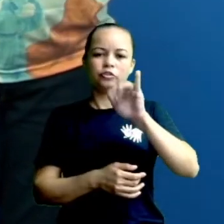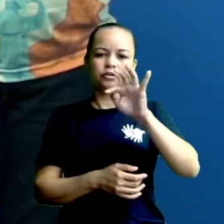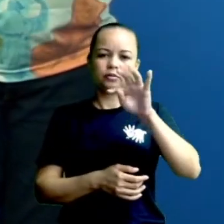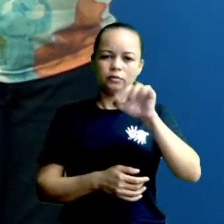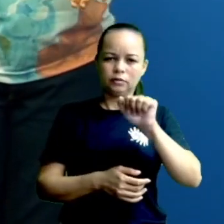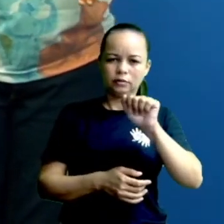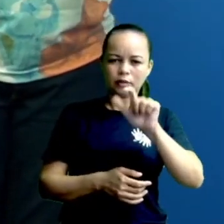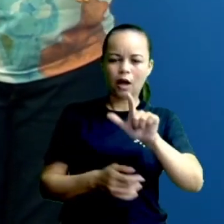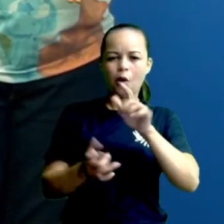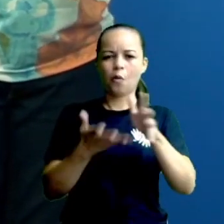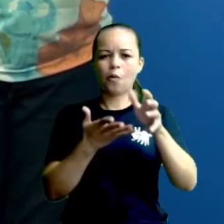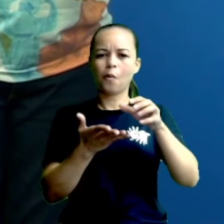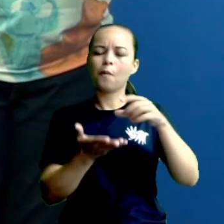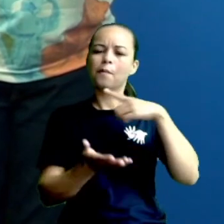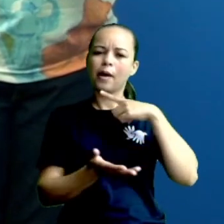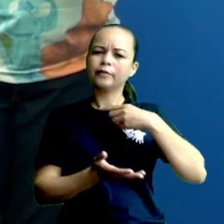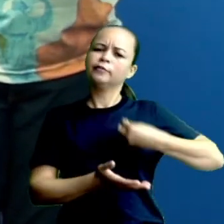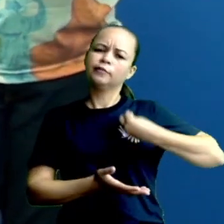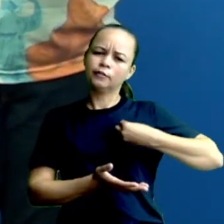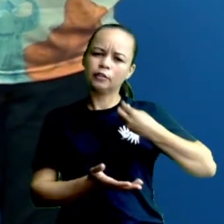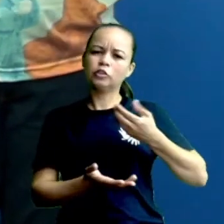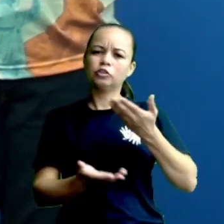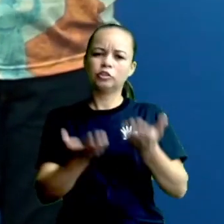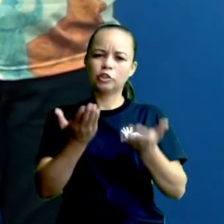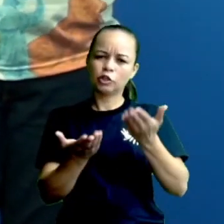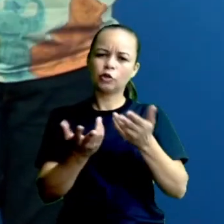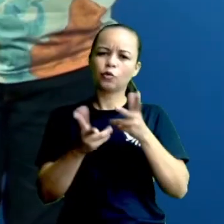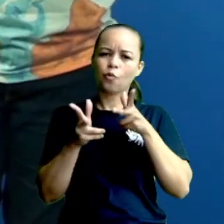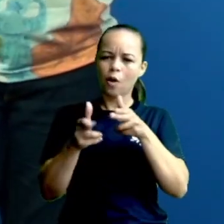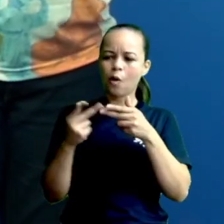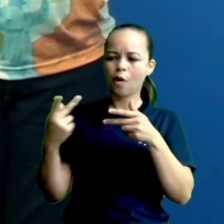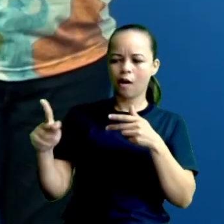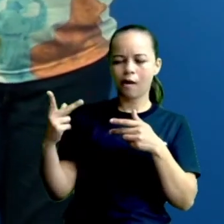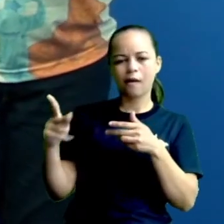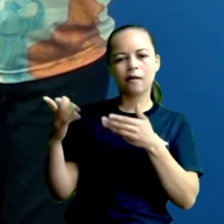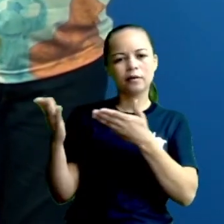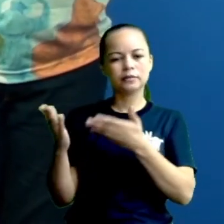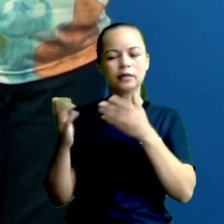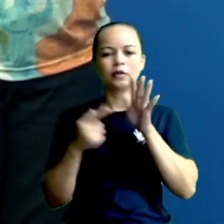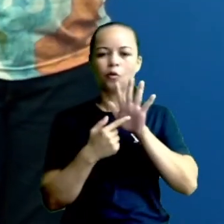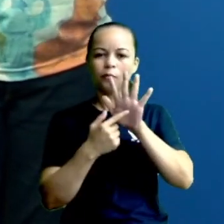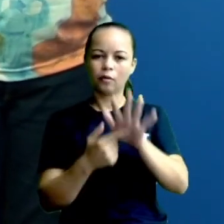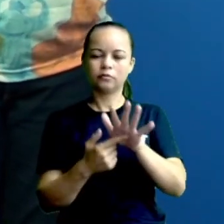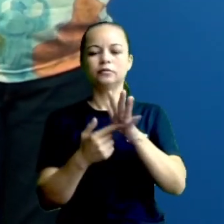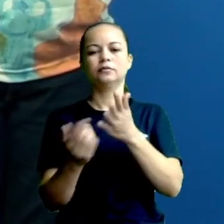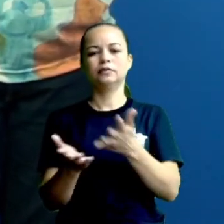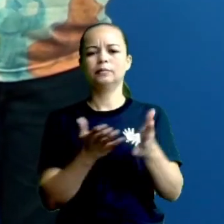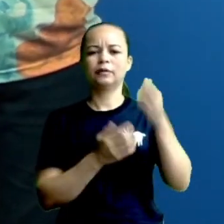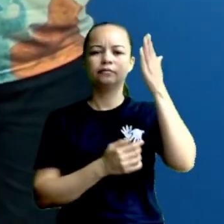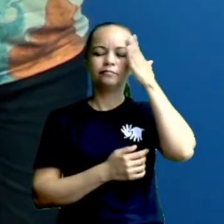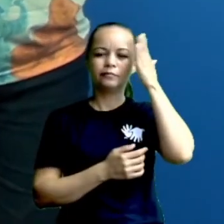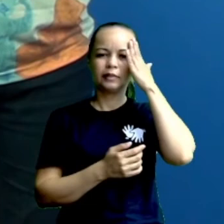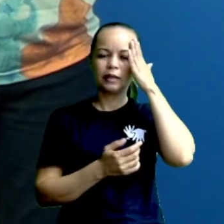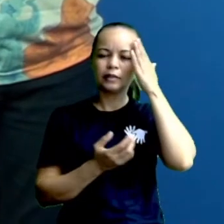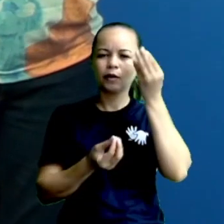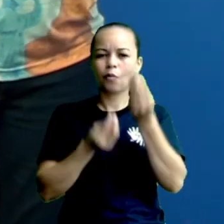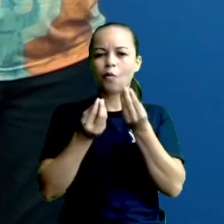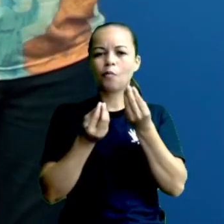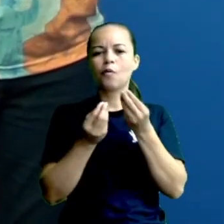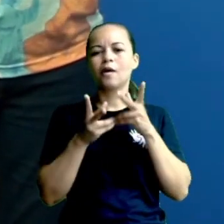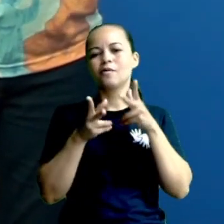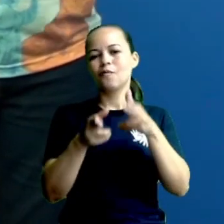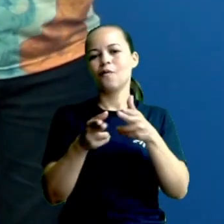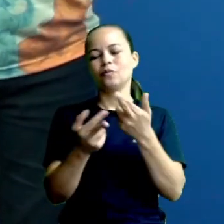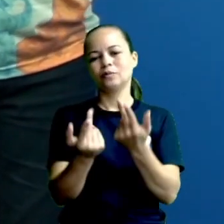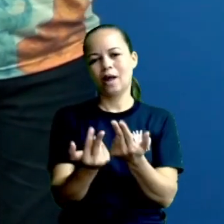registra mas ainda existem algumas balanças dessas aí que eu trouxe aqui para vocês entenderem um pouquinho da sua ideia de igualdade